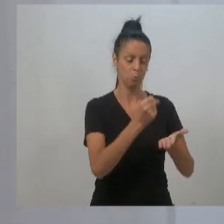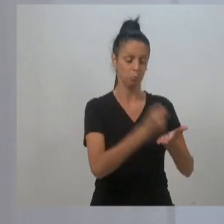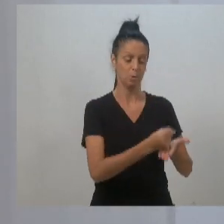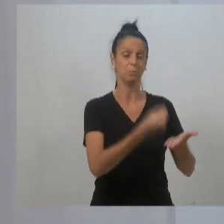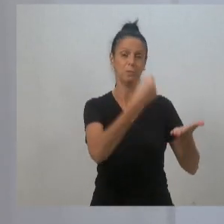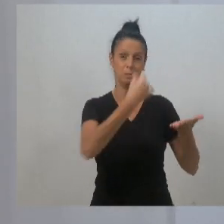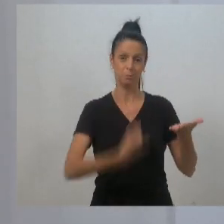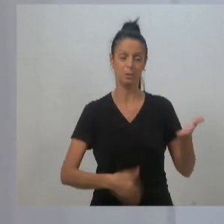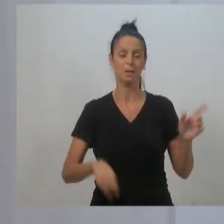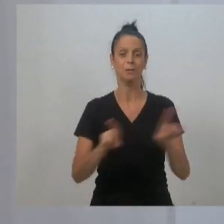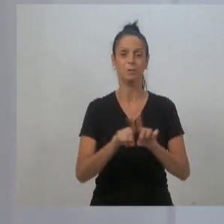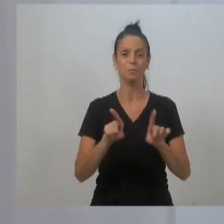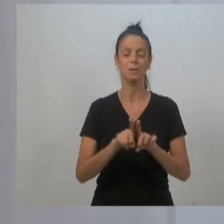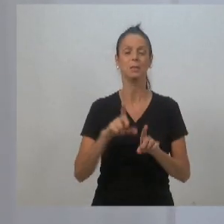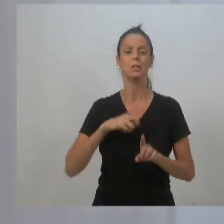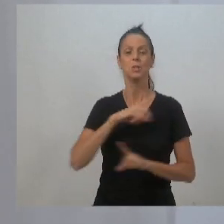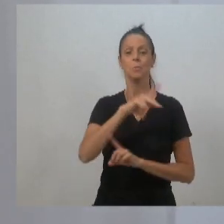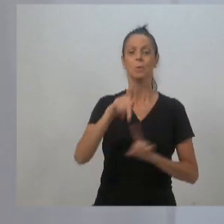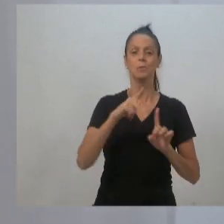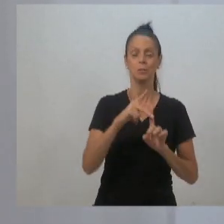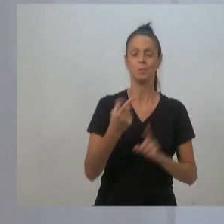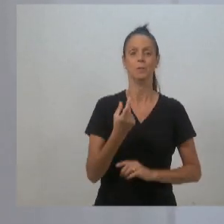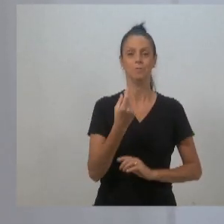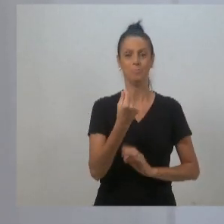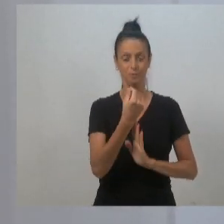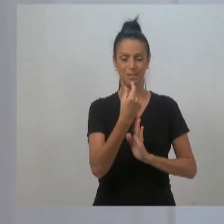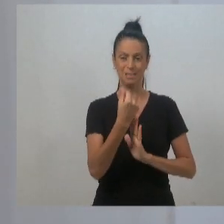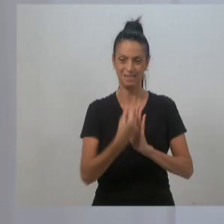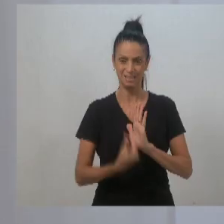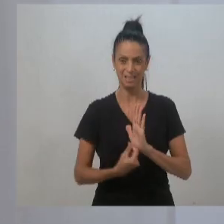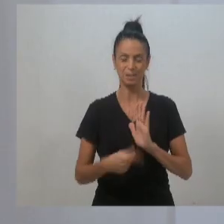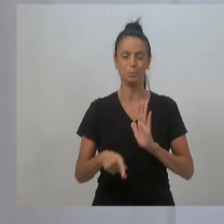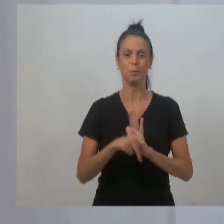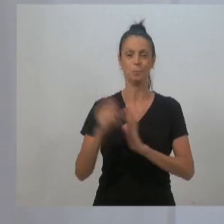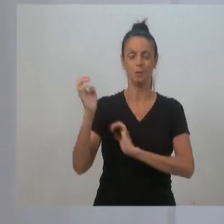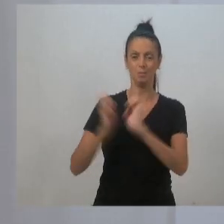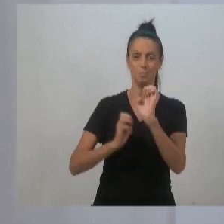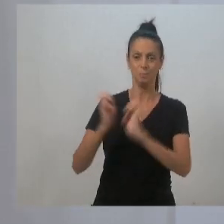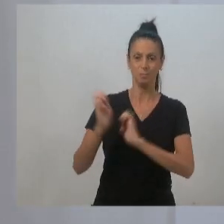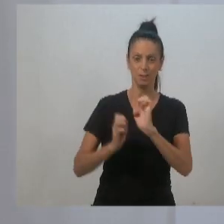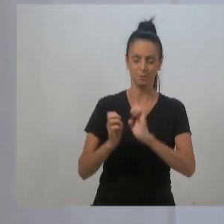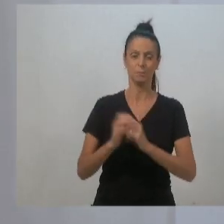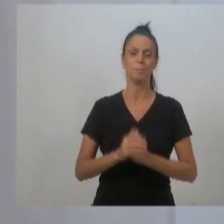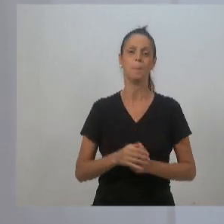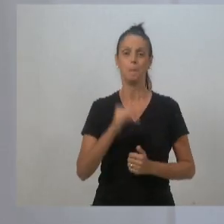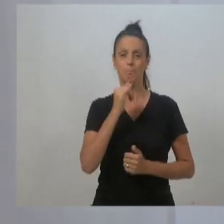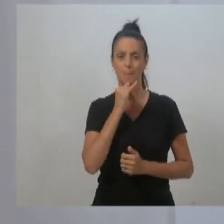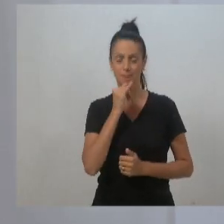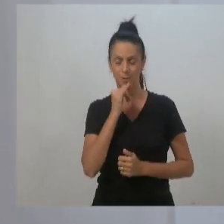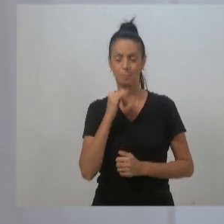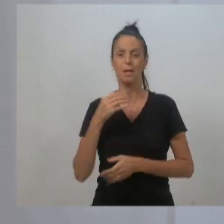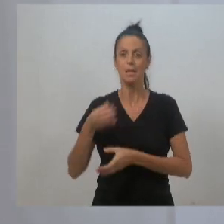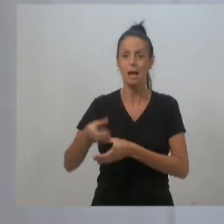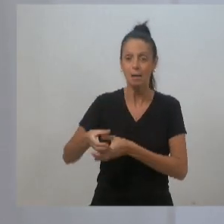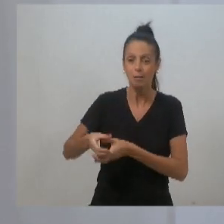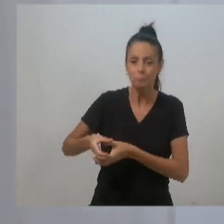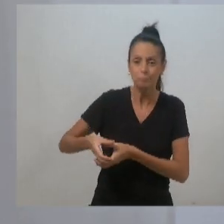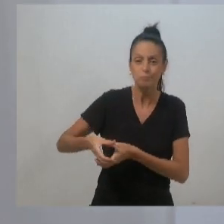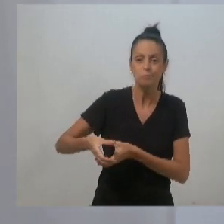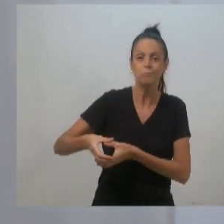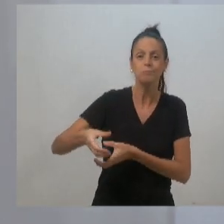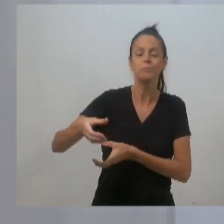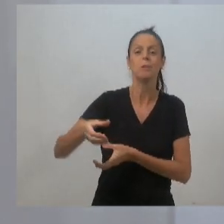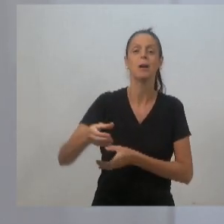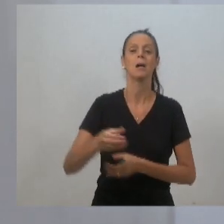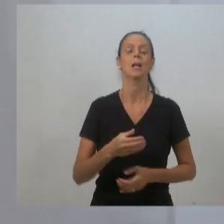falava, existia um planejamento financeiro da empresa, que ela, conforme ela fosse colocando essa tubulação, ela ia